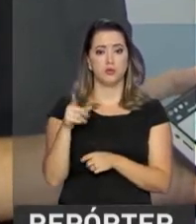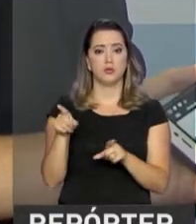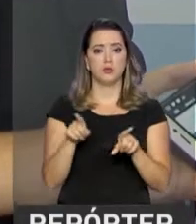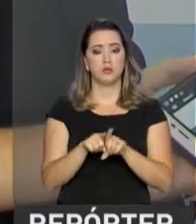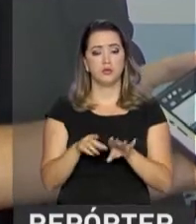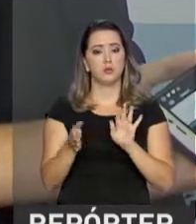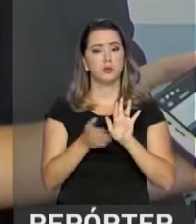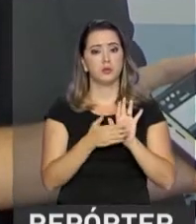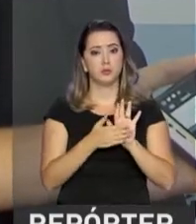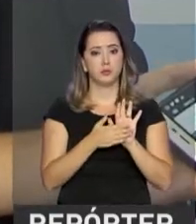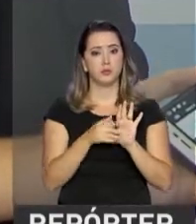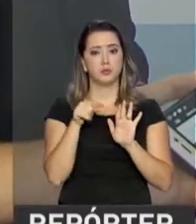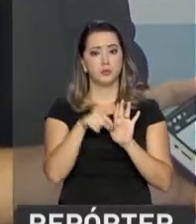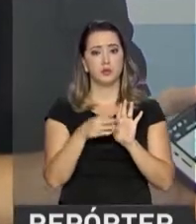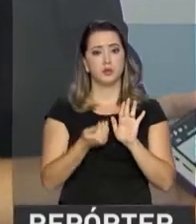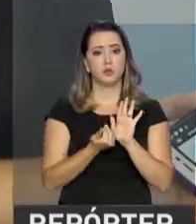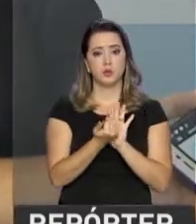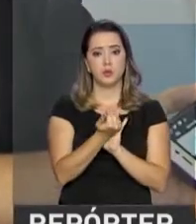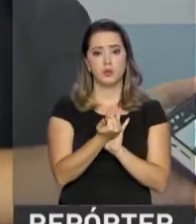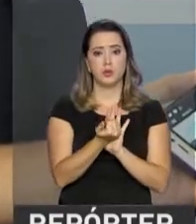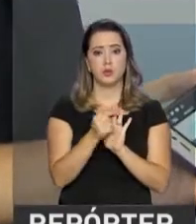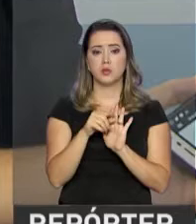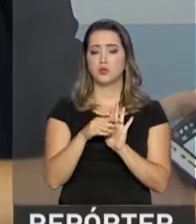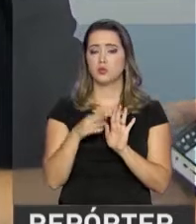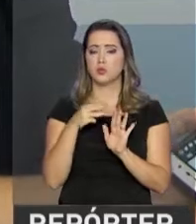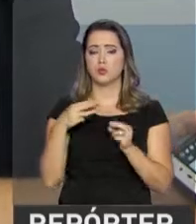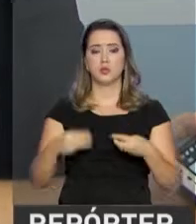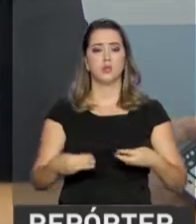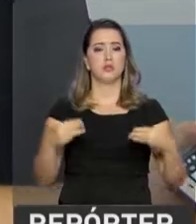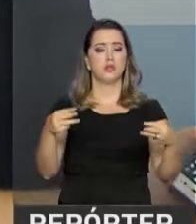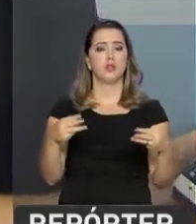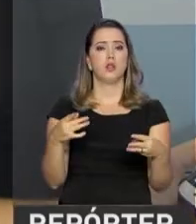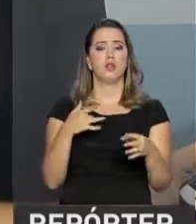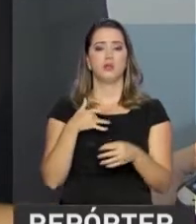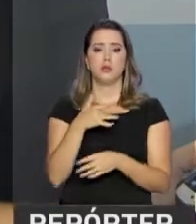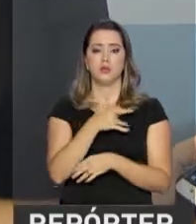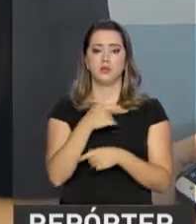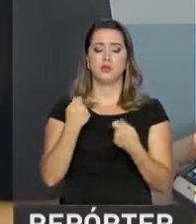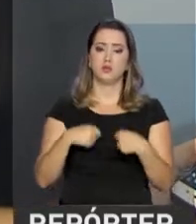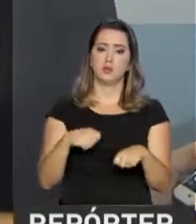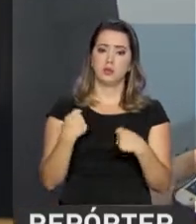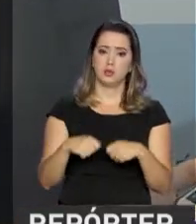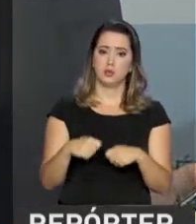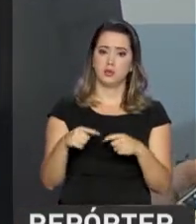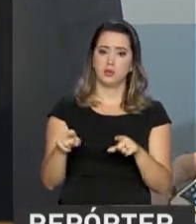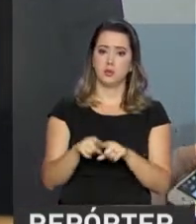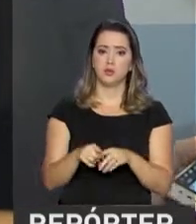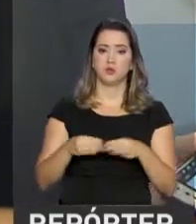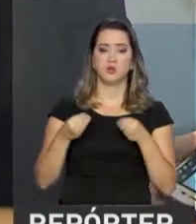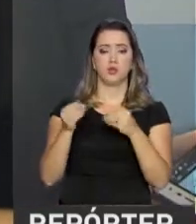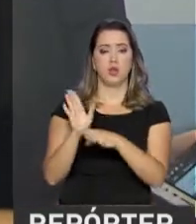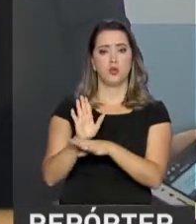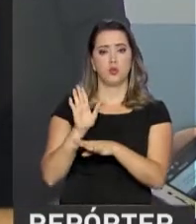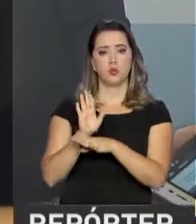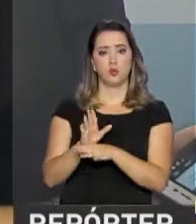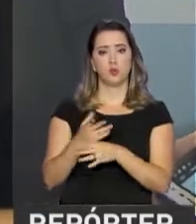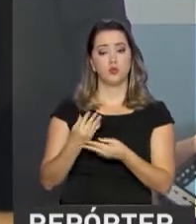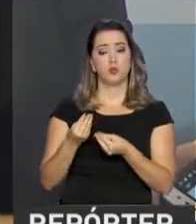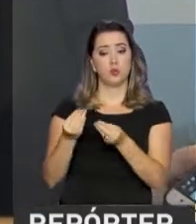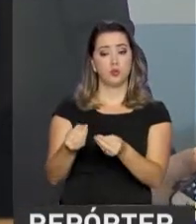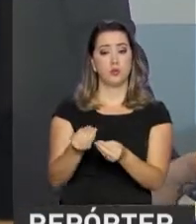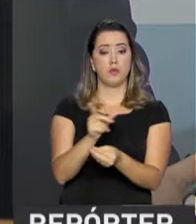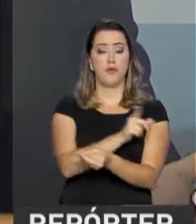propuserem este início o ministério da saúde ter a obrigatoriedade de dar suporte de fornecimento